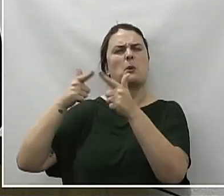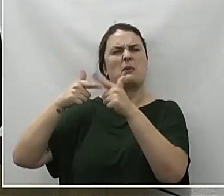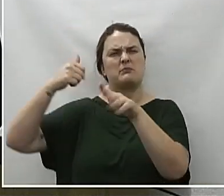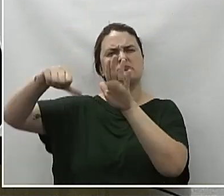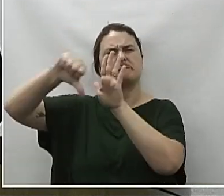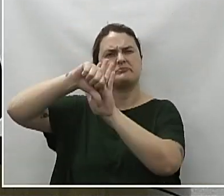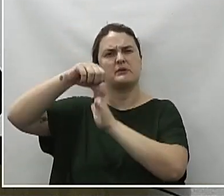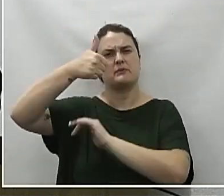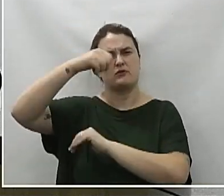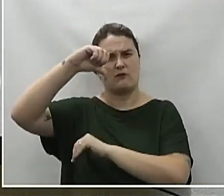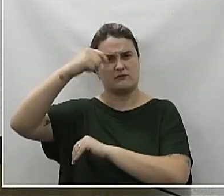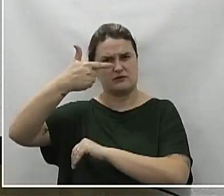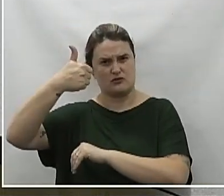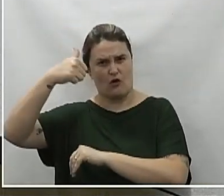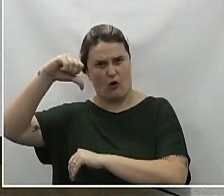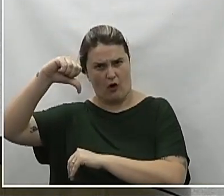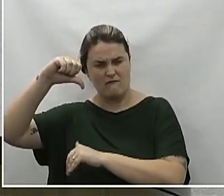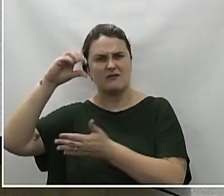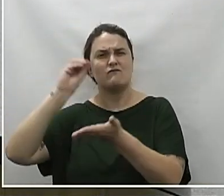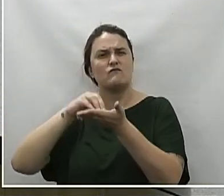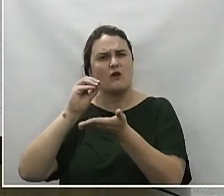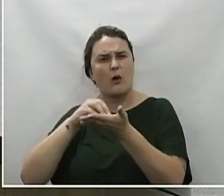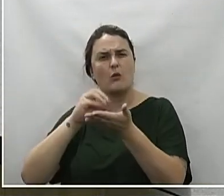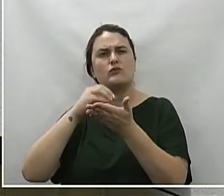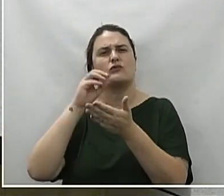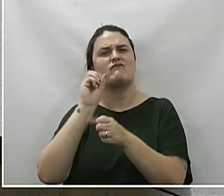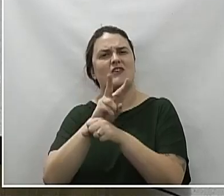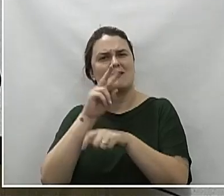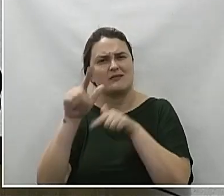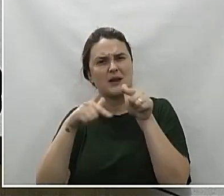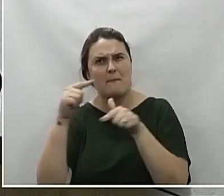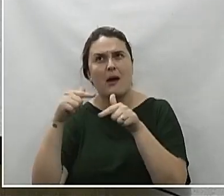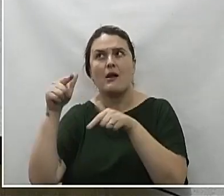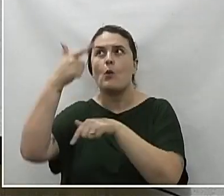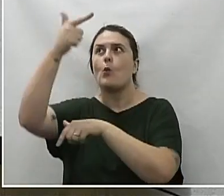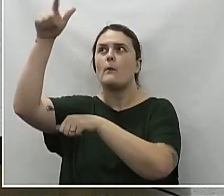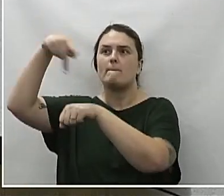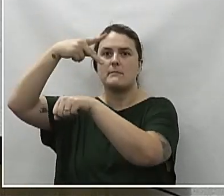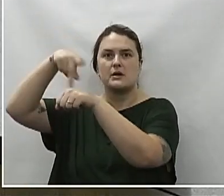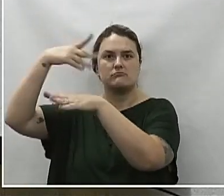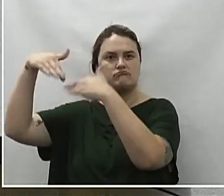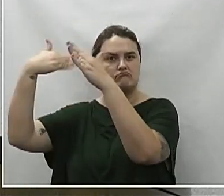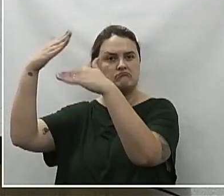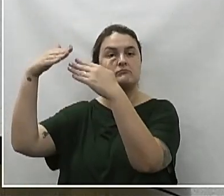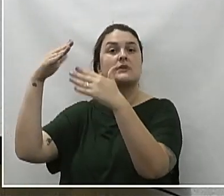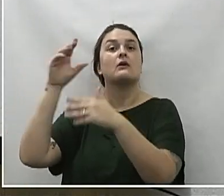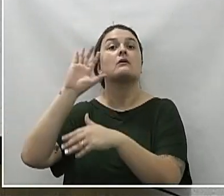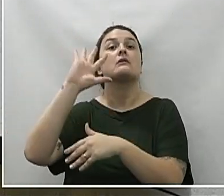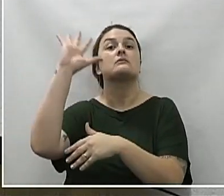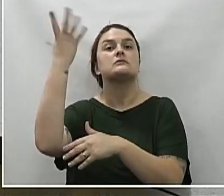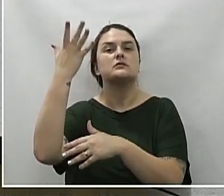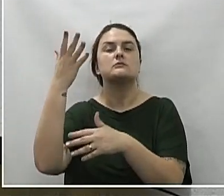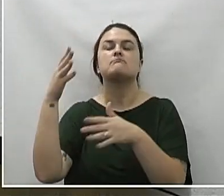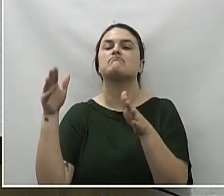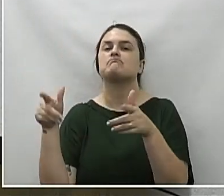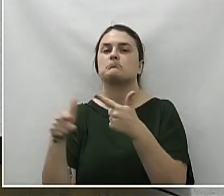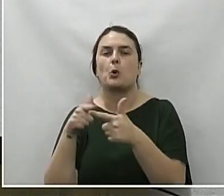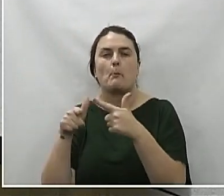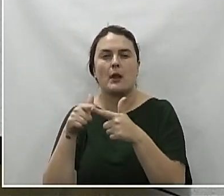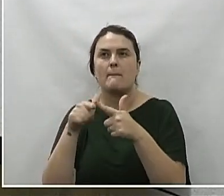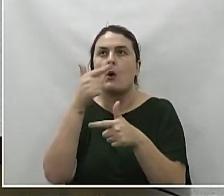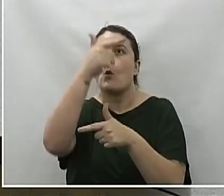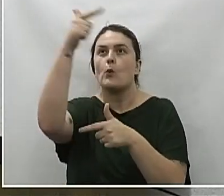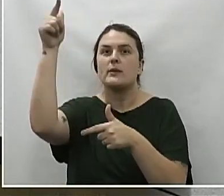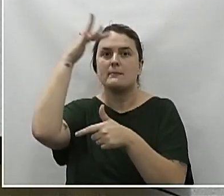de 1929 o desemprego no país nos países desenvolvidos provocou a vinda de milhares e trabalhadores